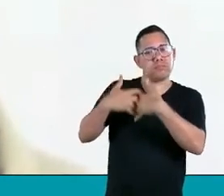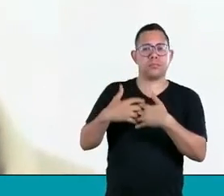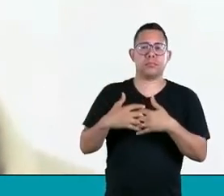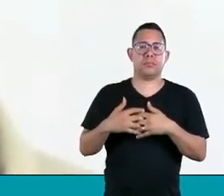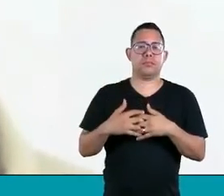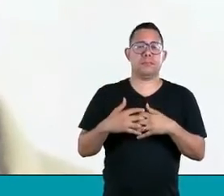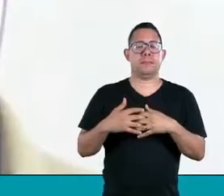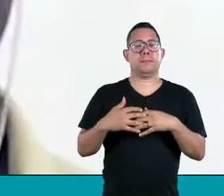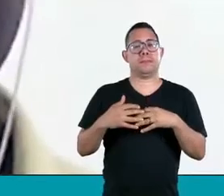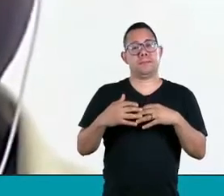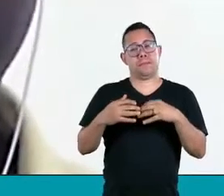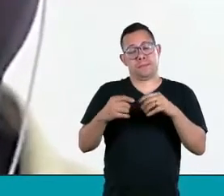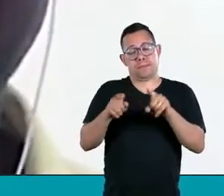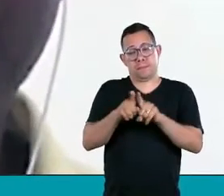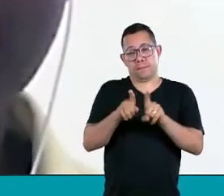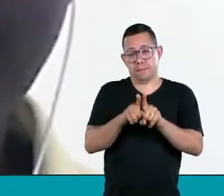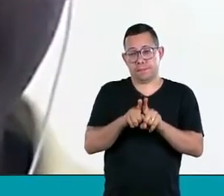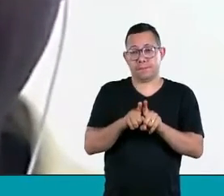inclusive,